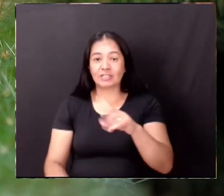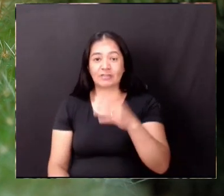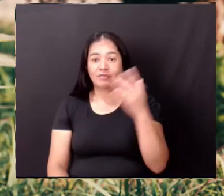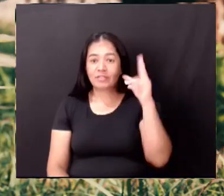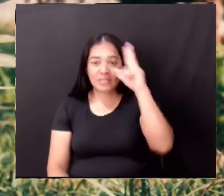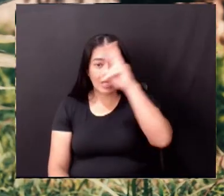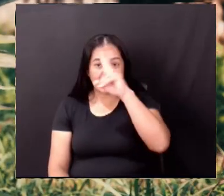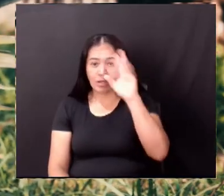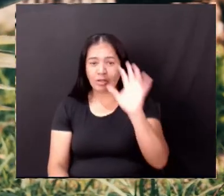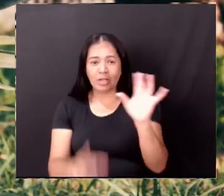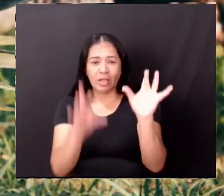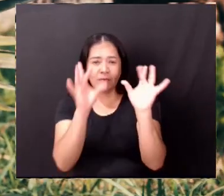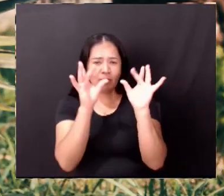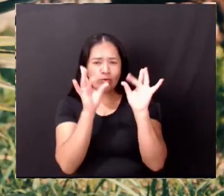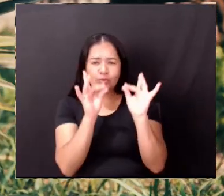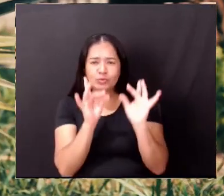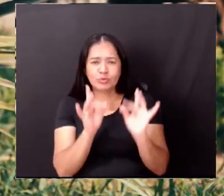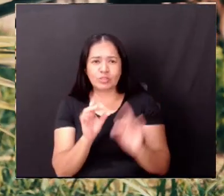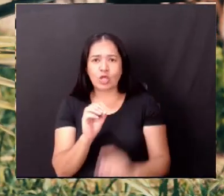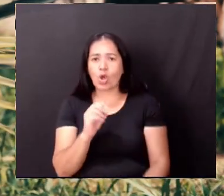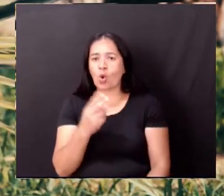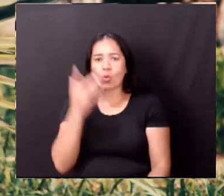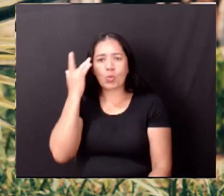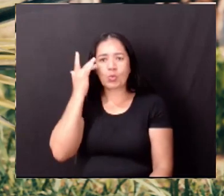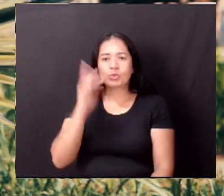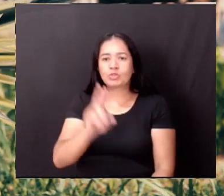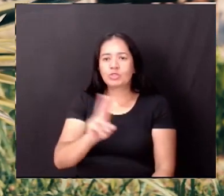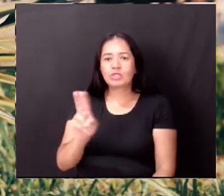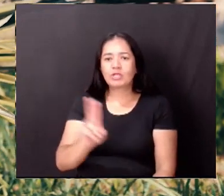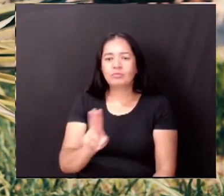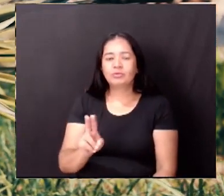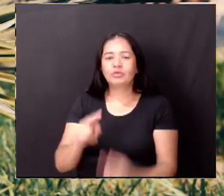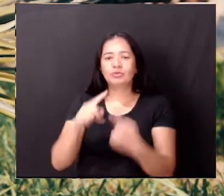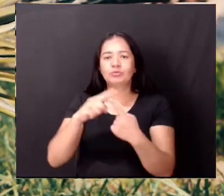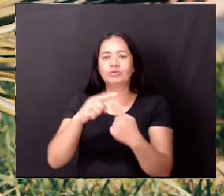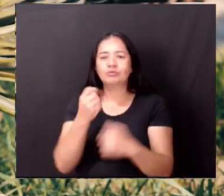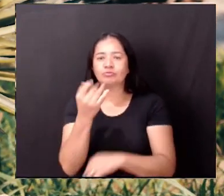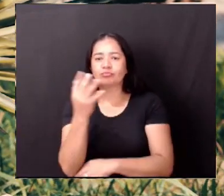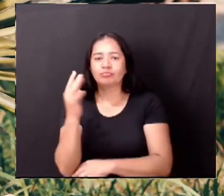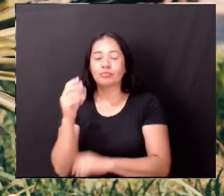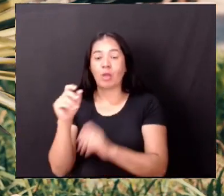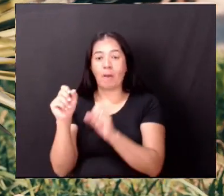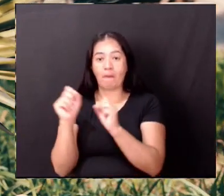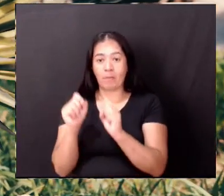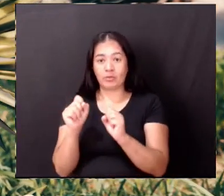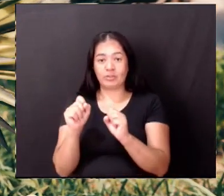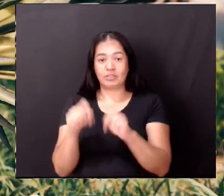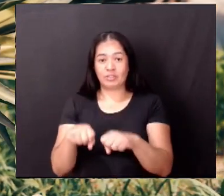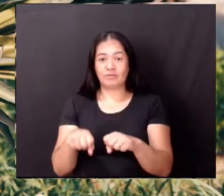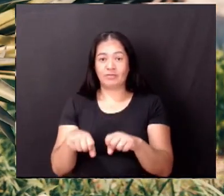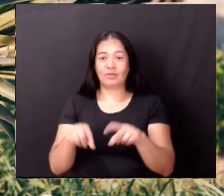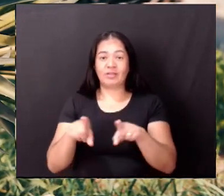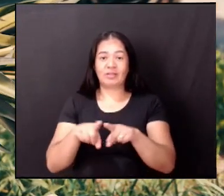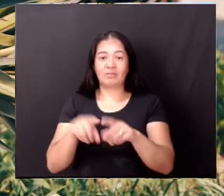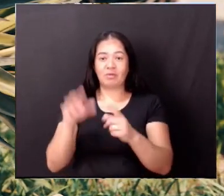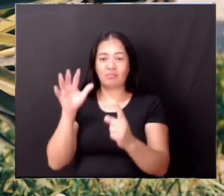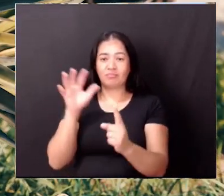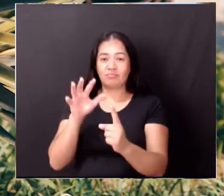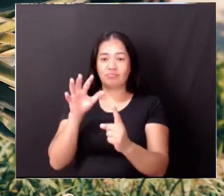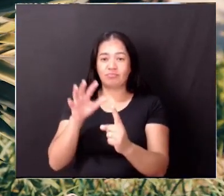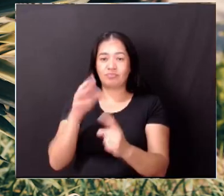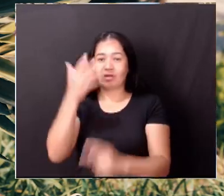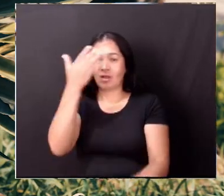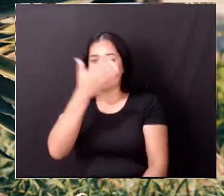trabalho? Se você não se lembra dos detalhes ou sequer sabe o nome das espécies, é possível que também esteja